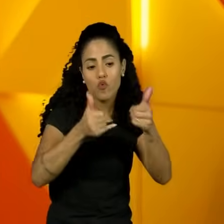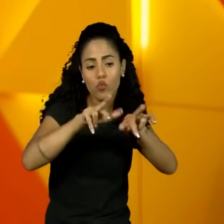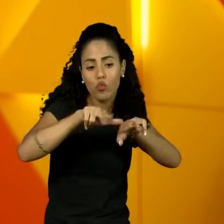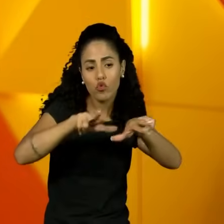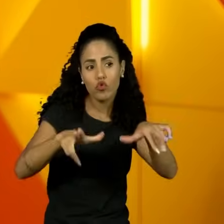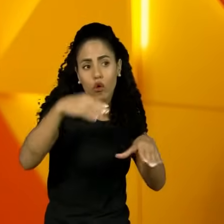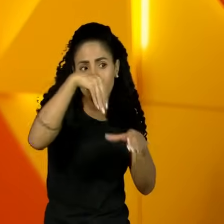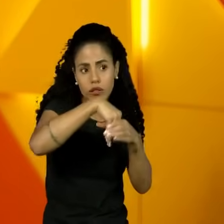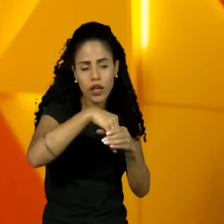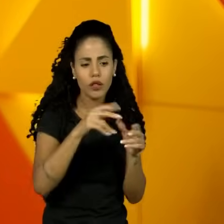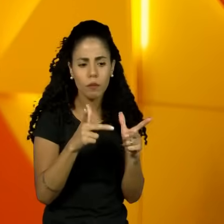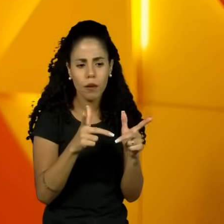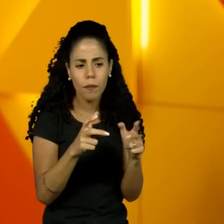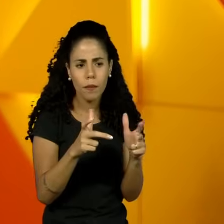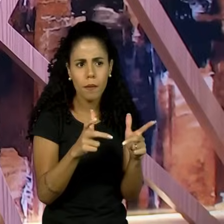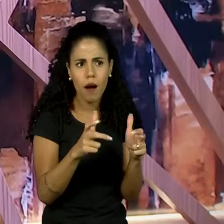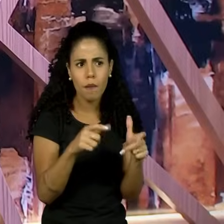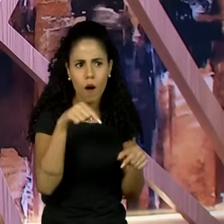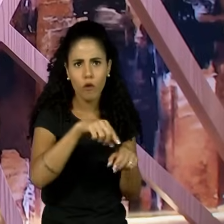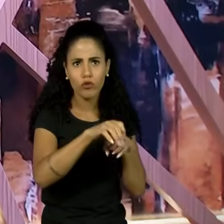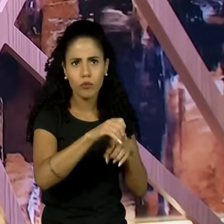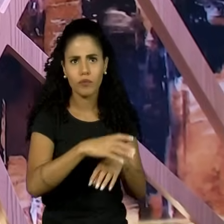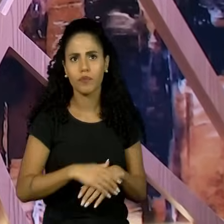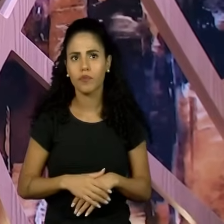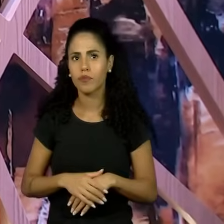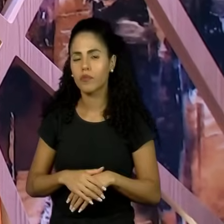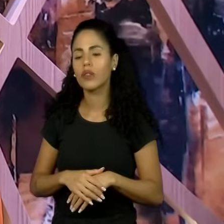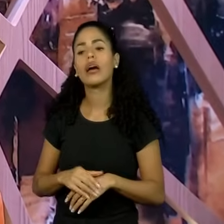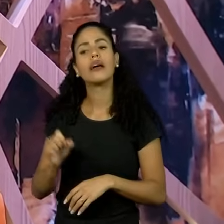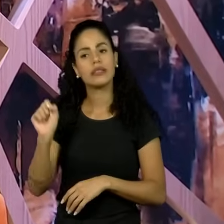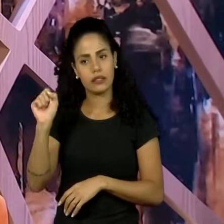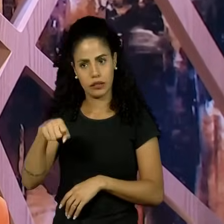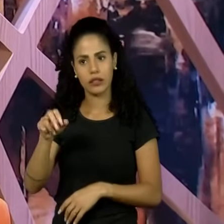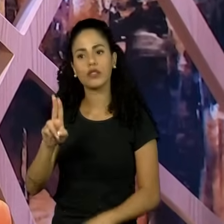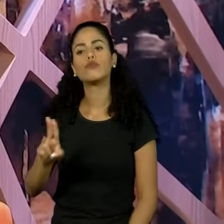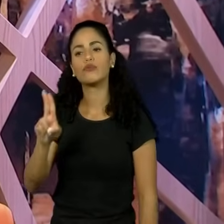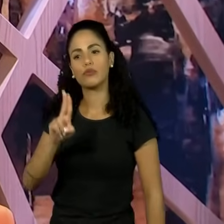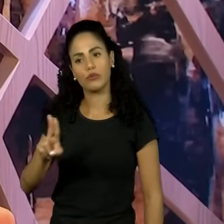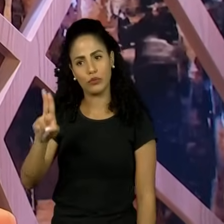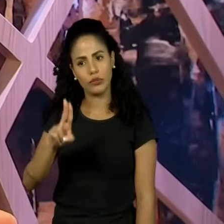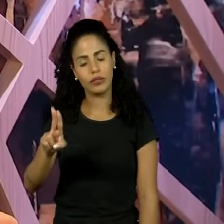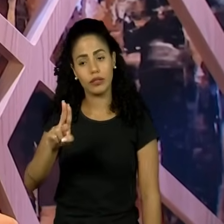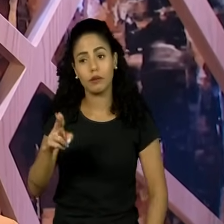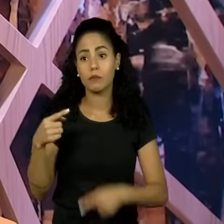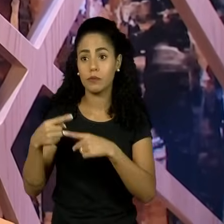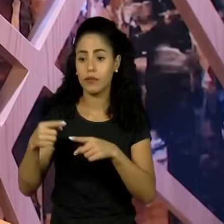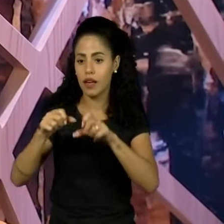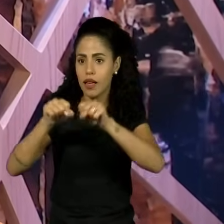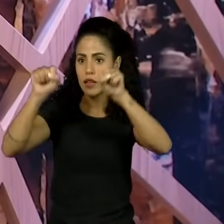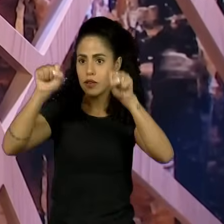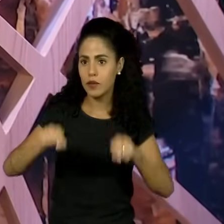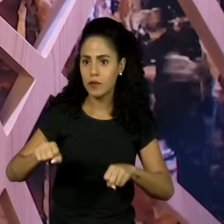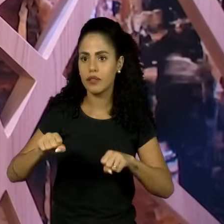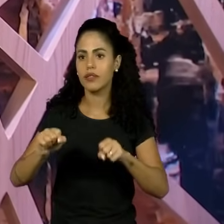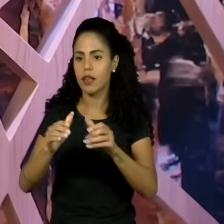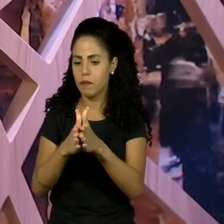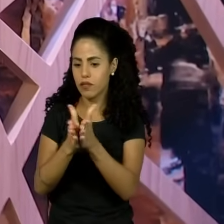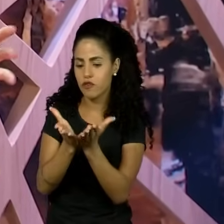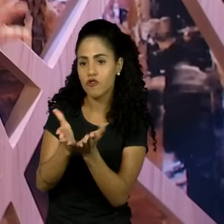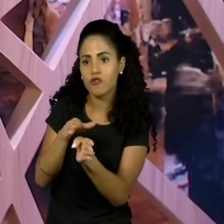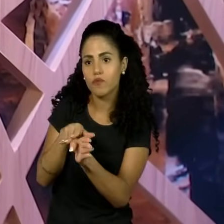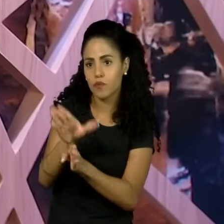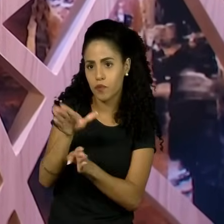uma plataforma de educação hoje no Brasil? A gente pode e já utiliza. Não só nos sistemas apostilados, que já